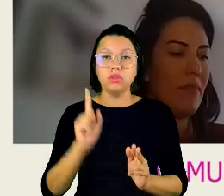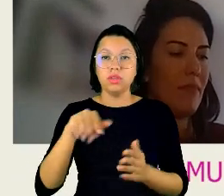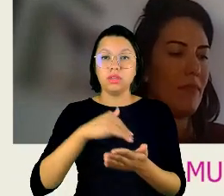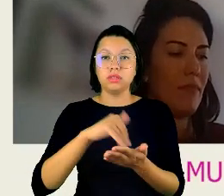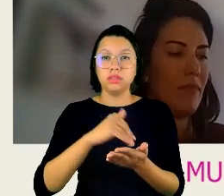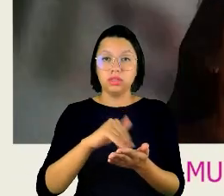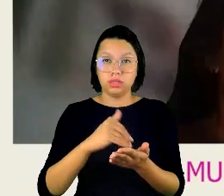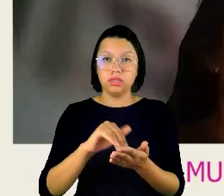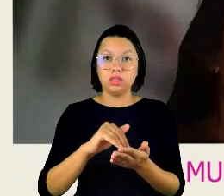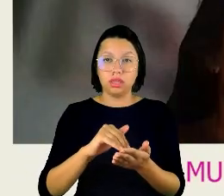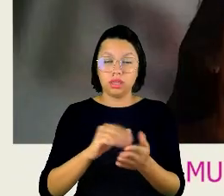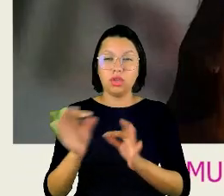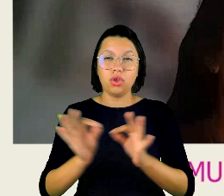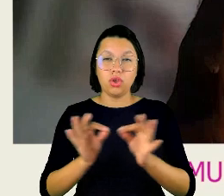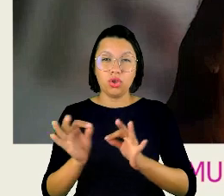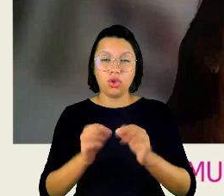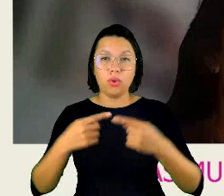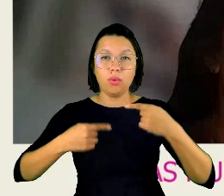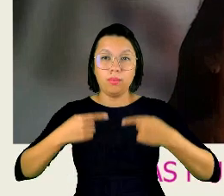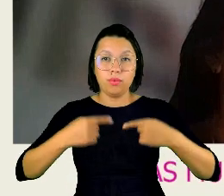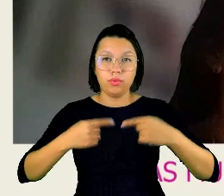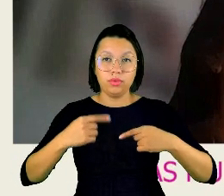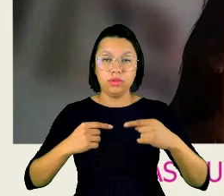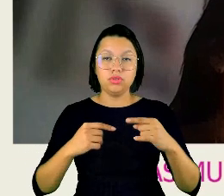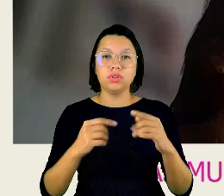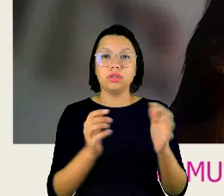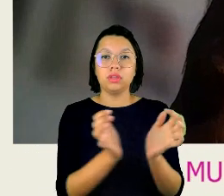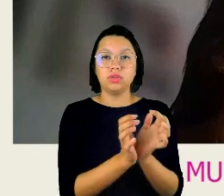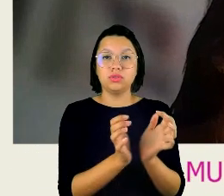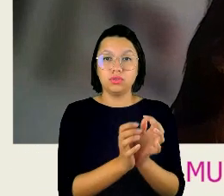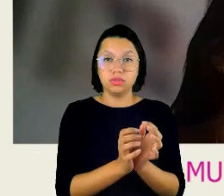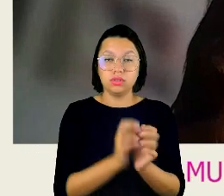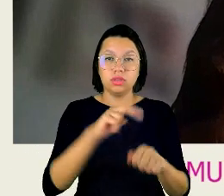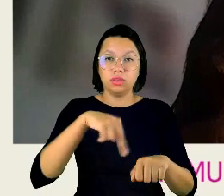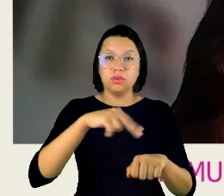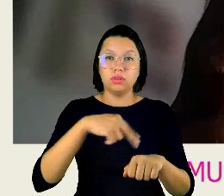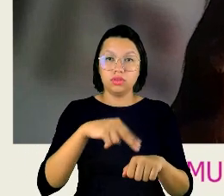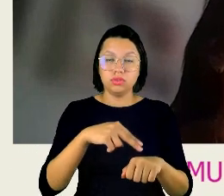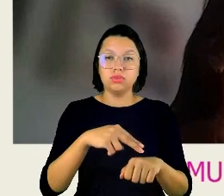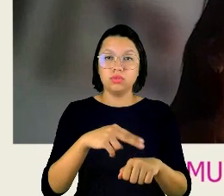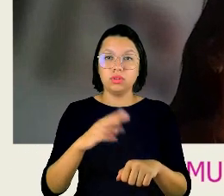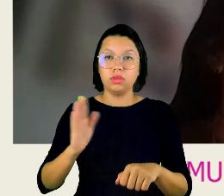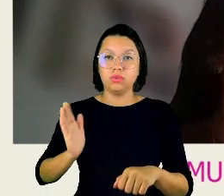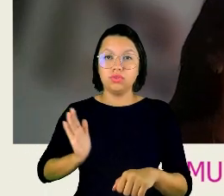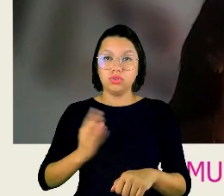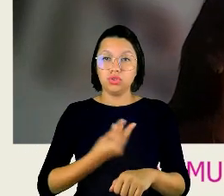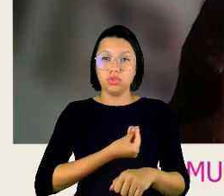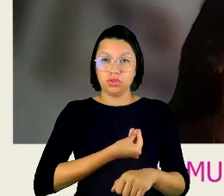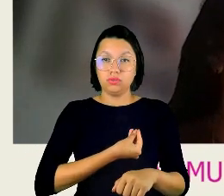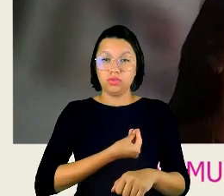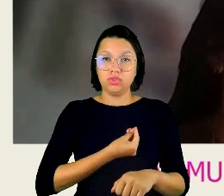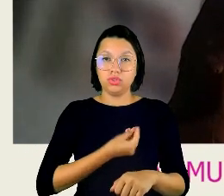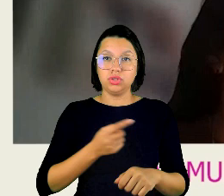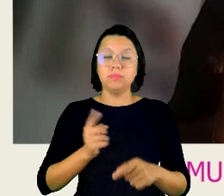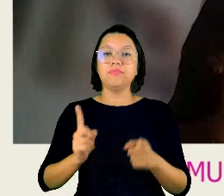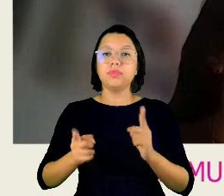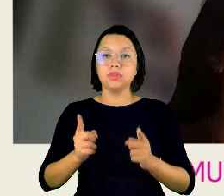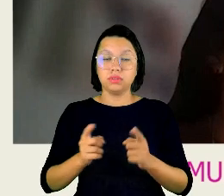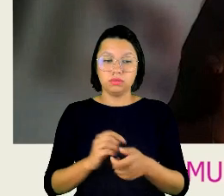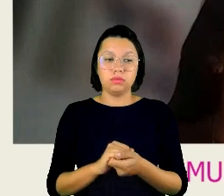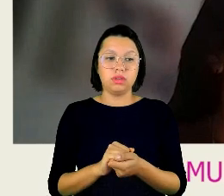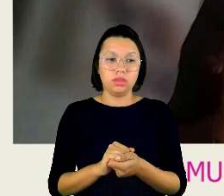da Articulação Política da Associação Nacional de Travestis e Transsexuais, a